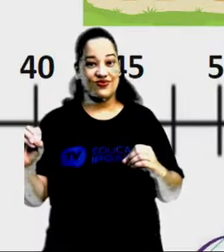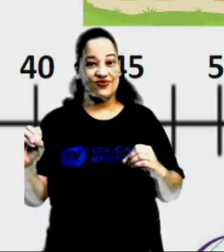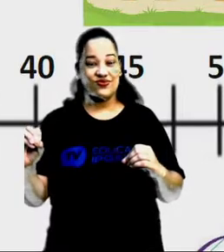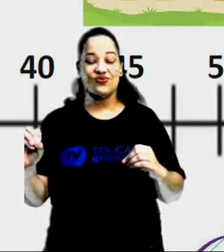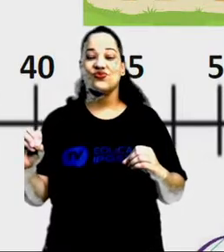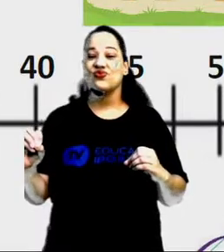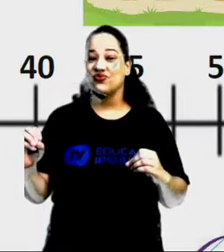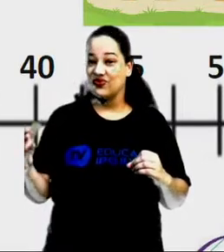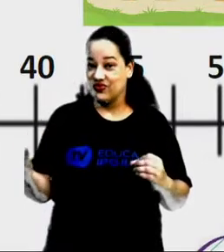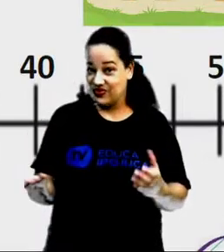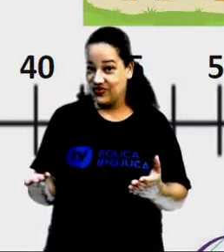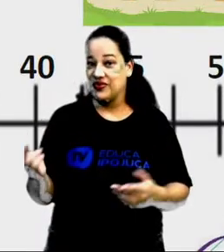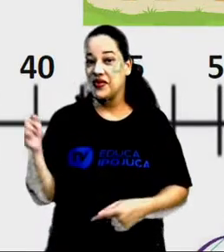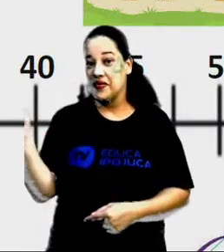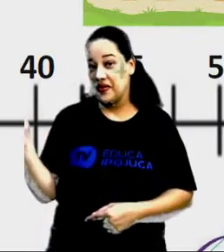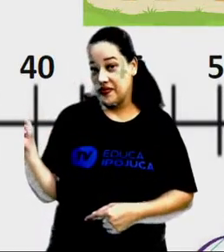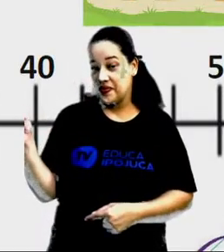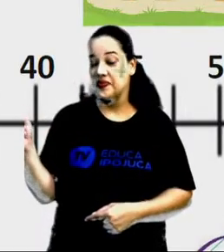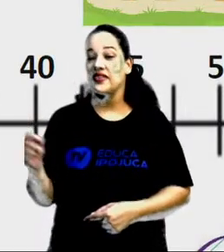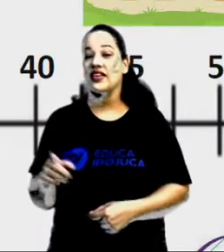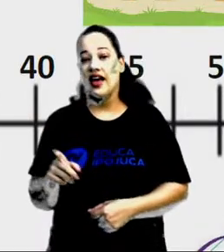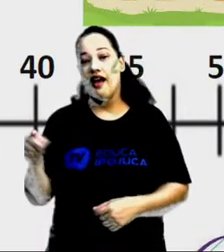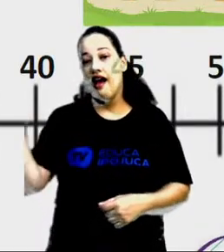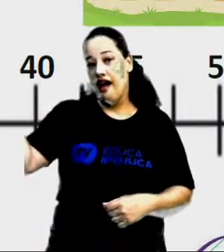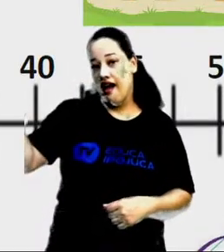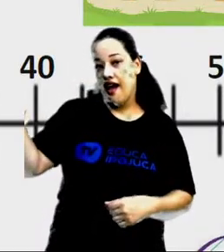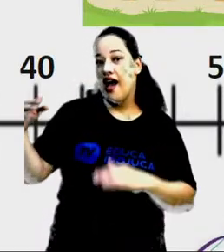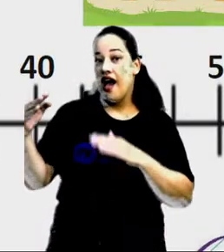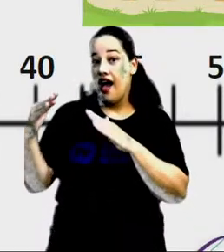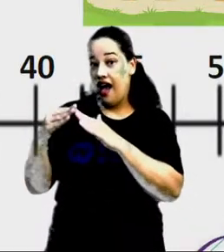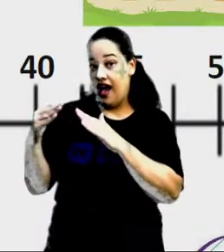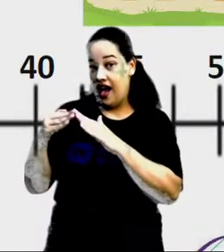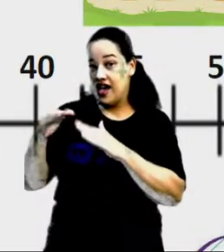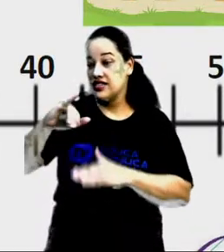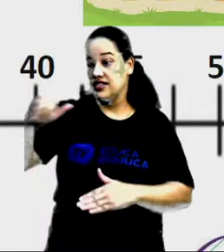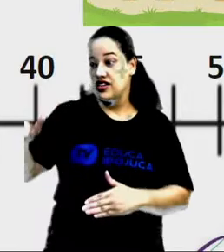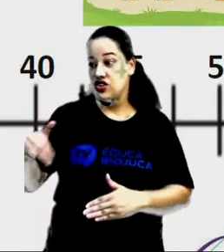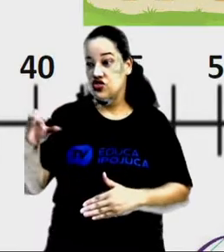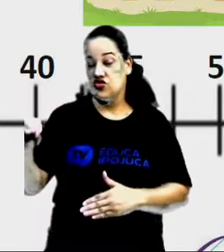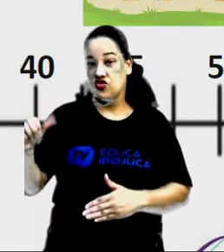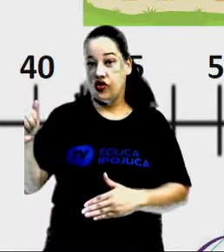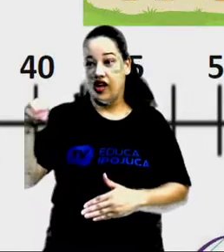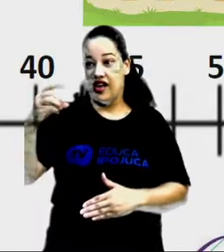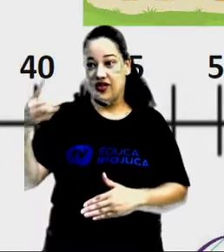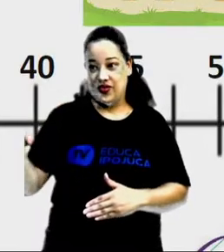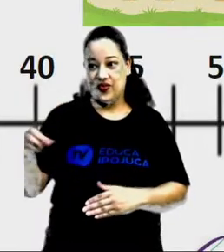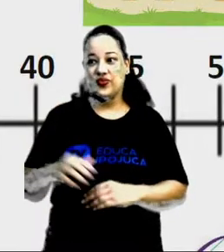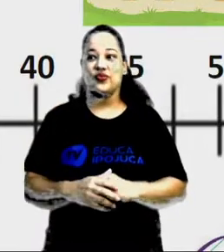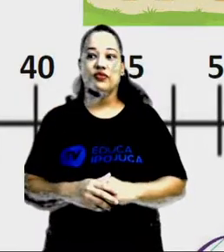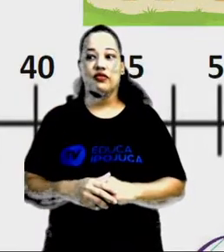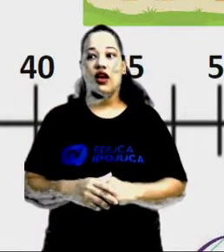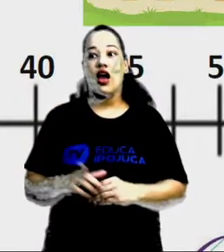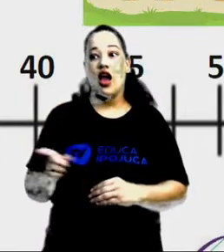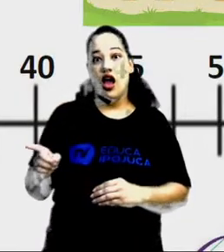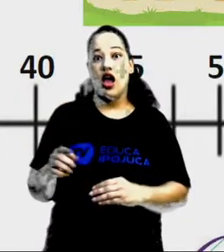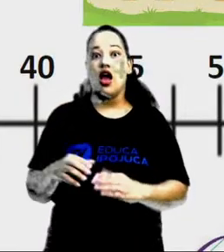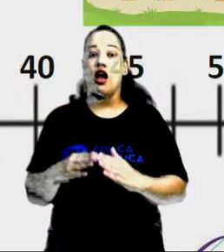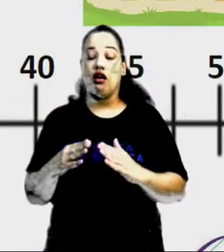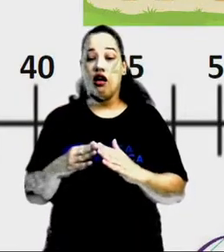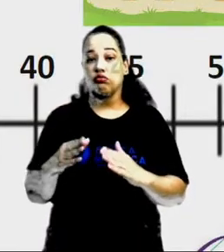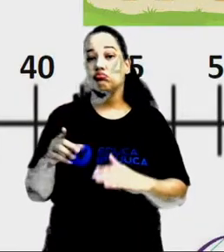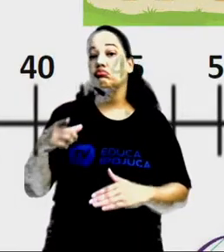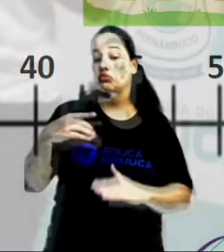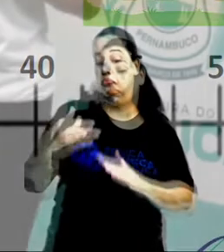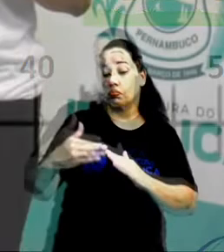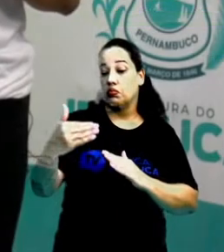50. Aqui é a casa do João. Na mesma rua do João, tem um parque de